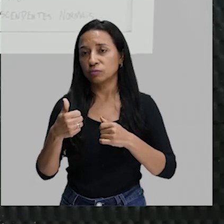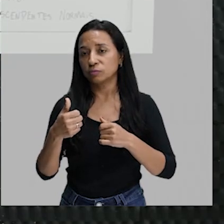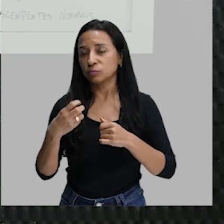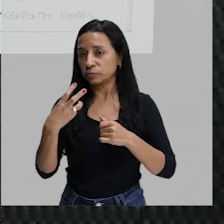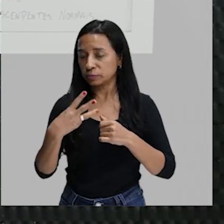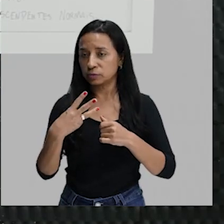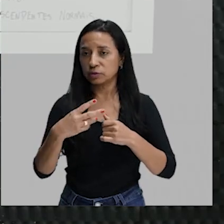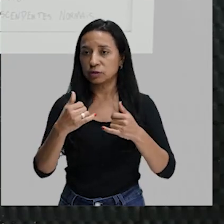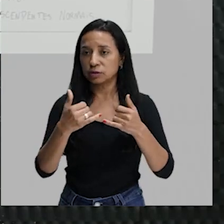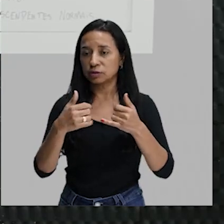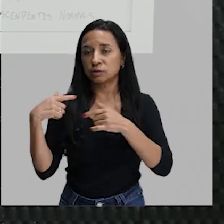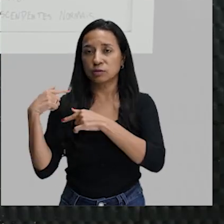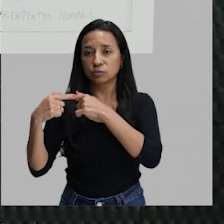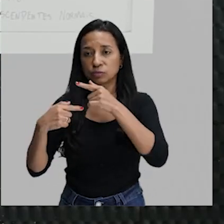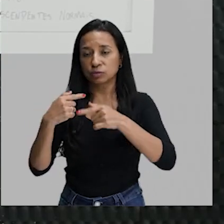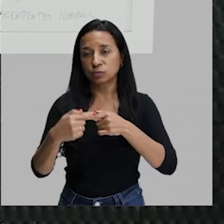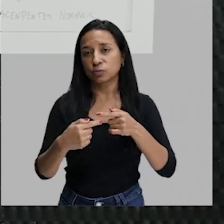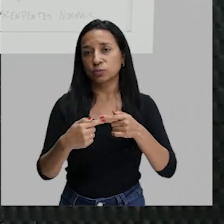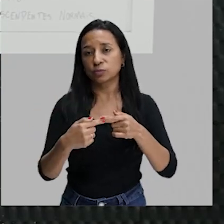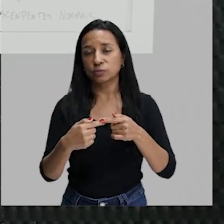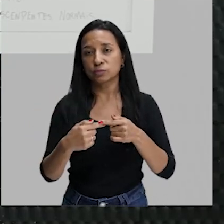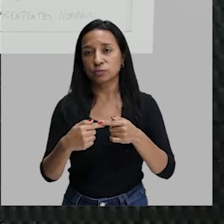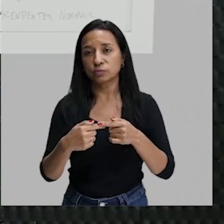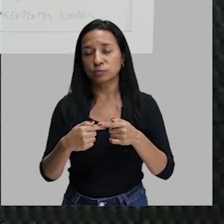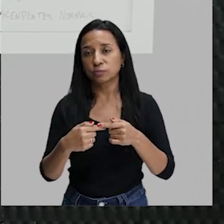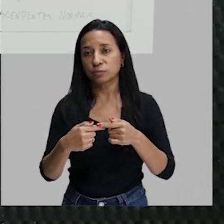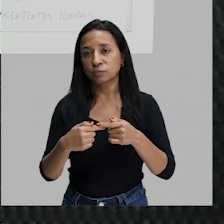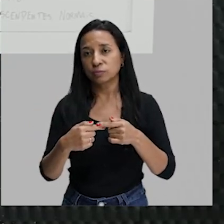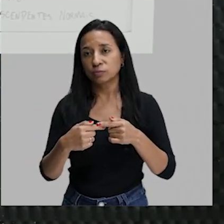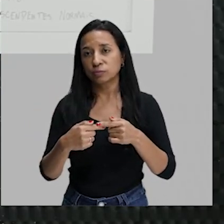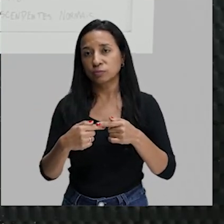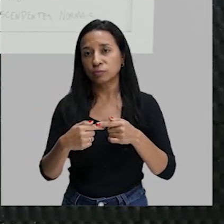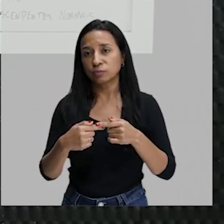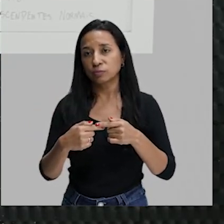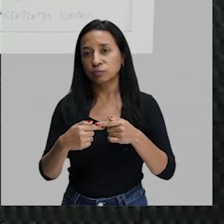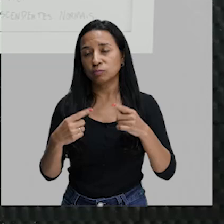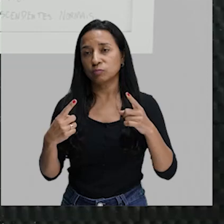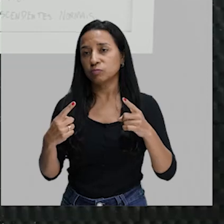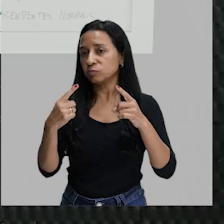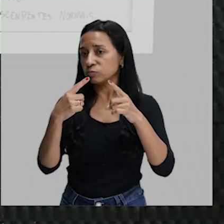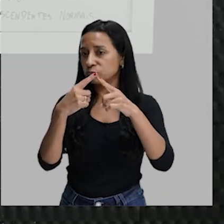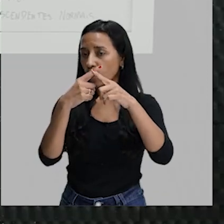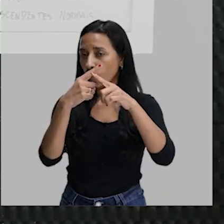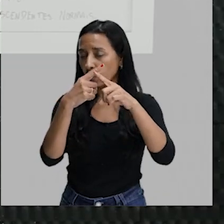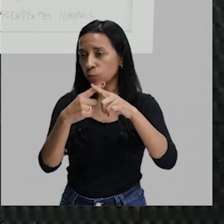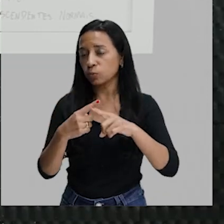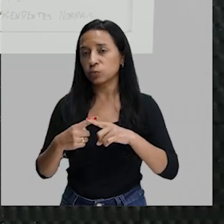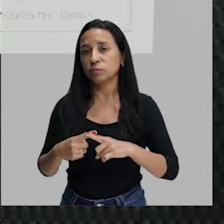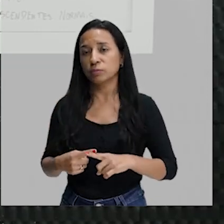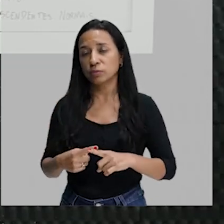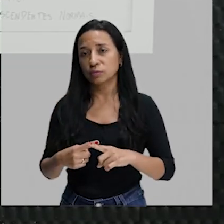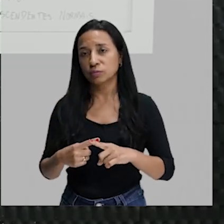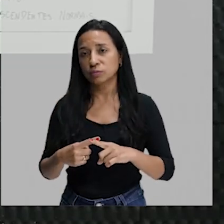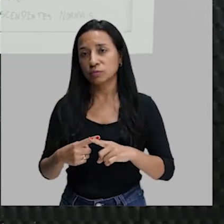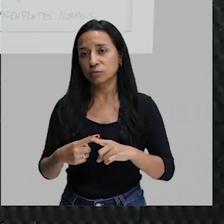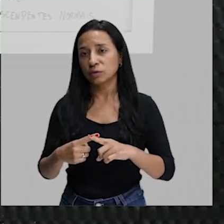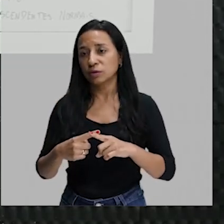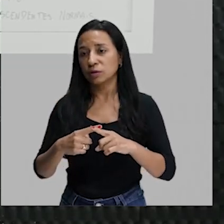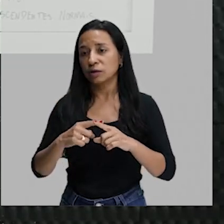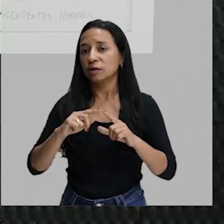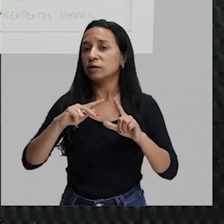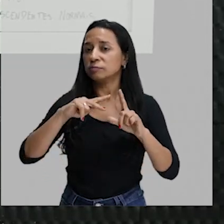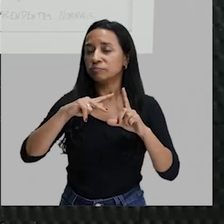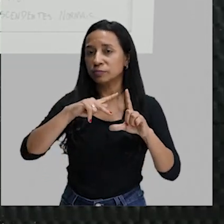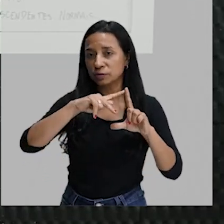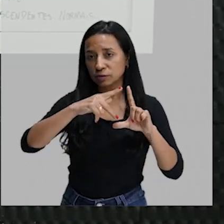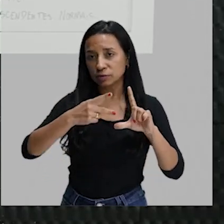gerações, tá? Nós tivemos aqui um cruzamento, um casamento. Lembre que em heredograma, quando você